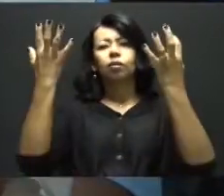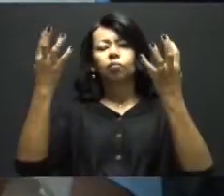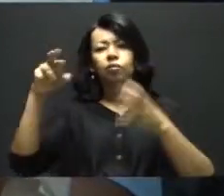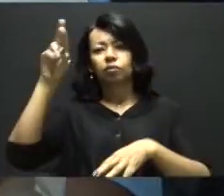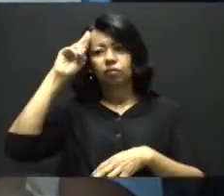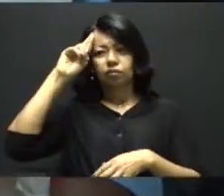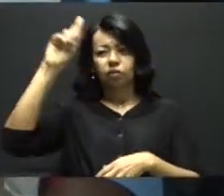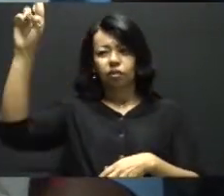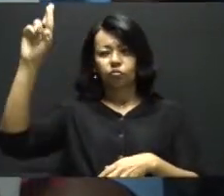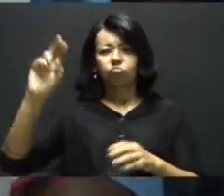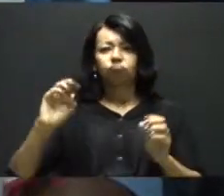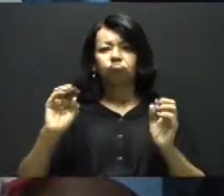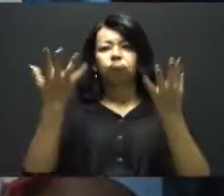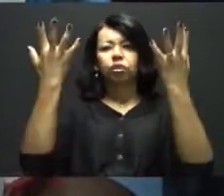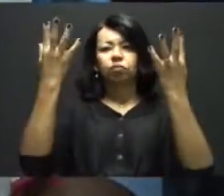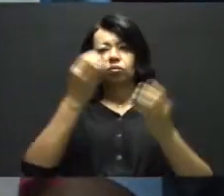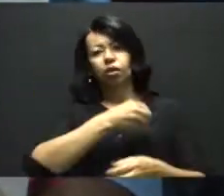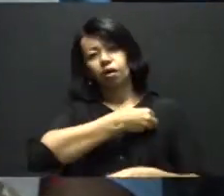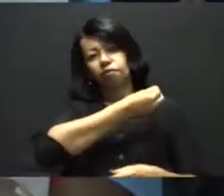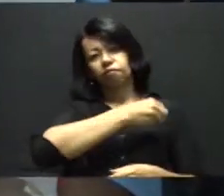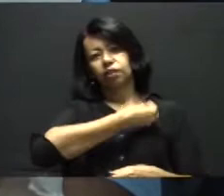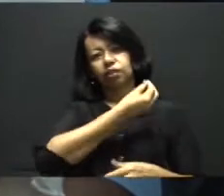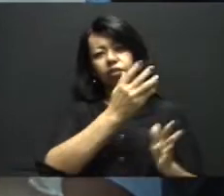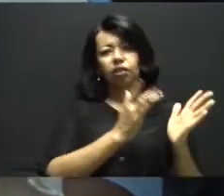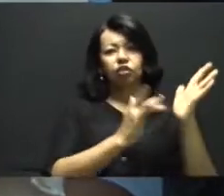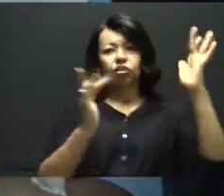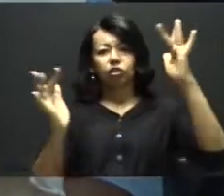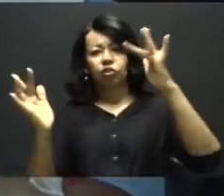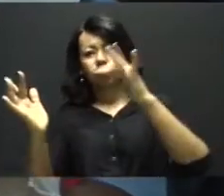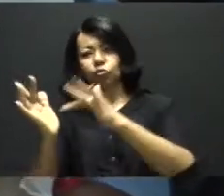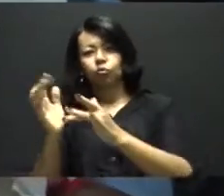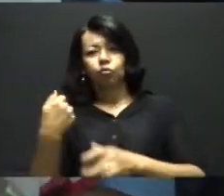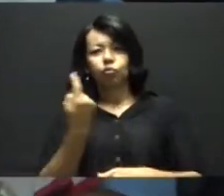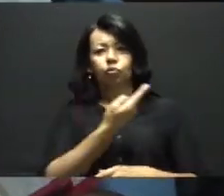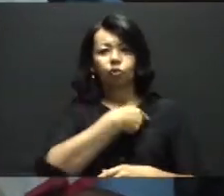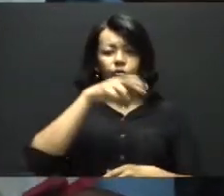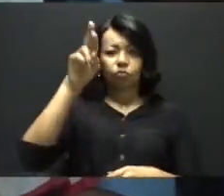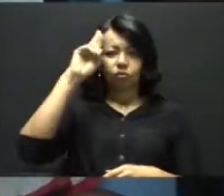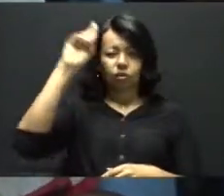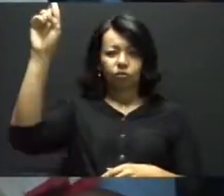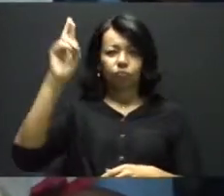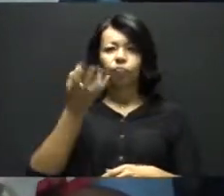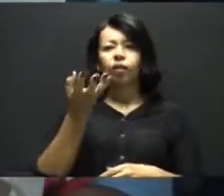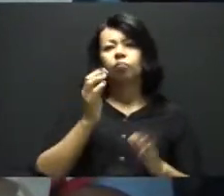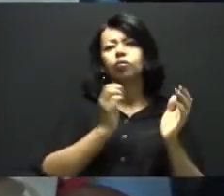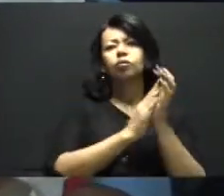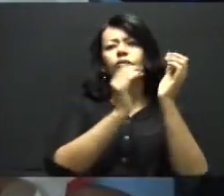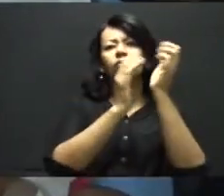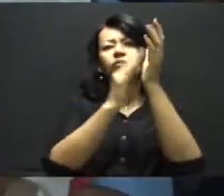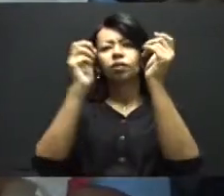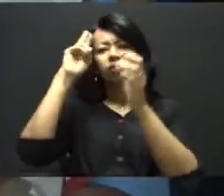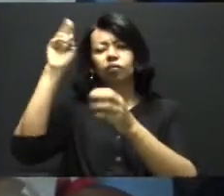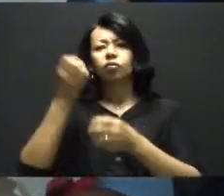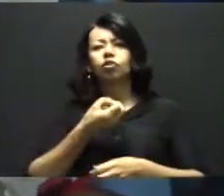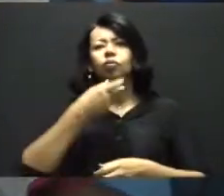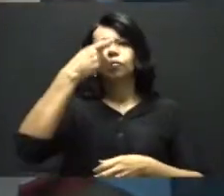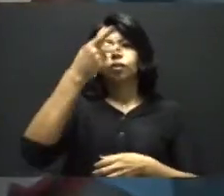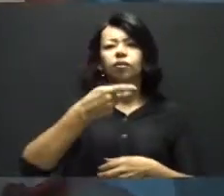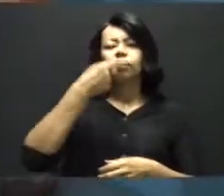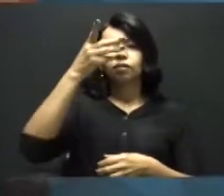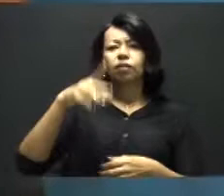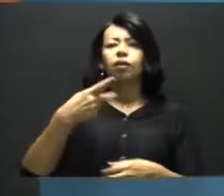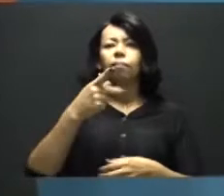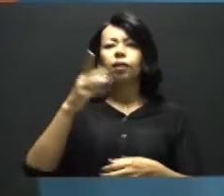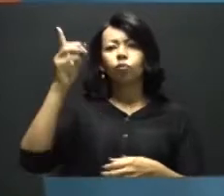senhor celebrando a vida celebrando a jesus cristo o nosso senhor nós queremos louvar o senhor vem dizer pelo dom